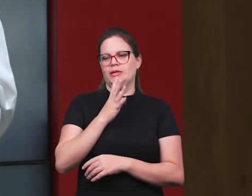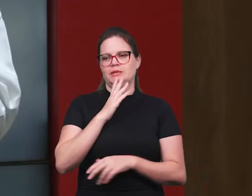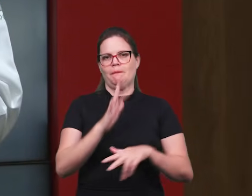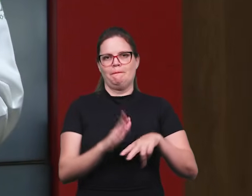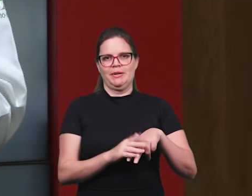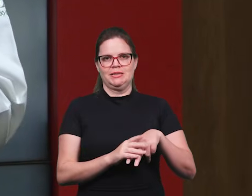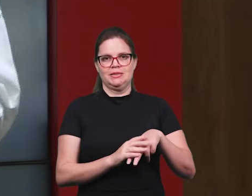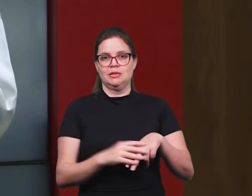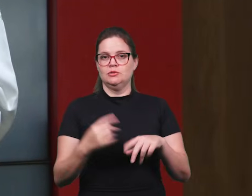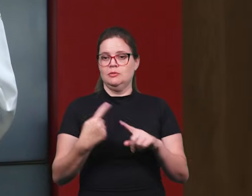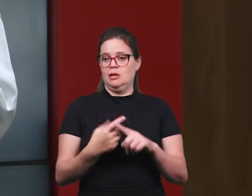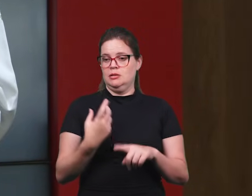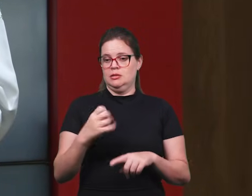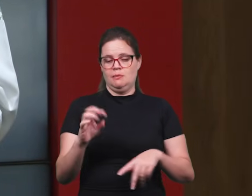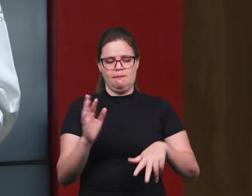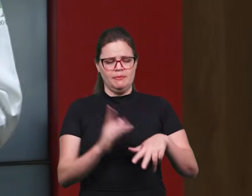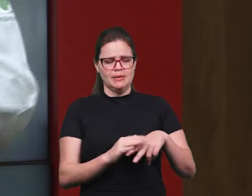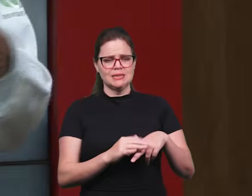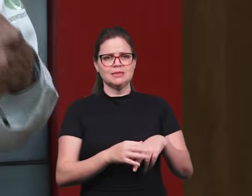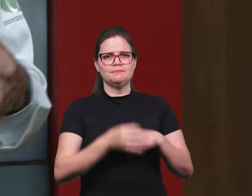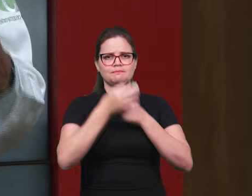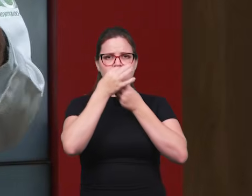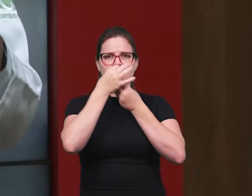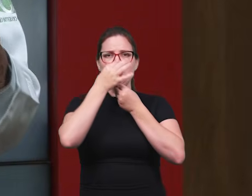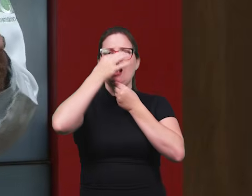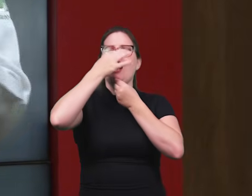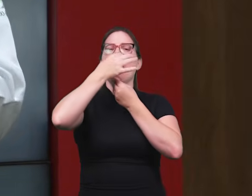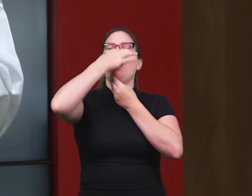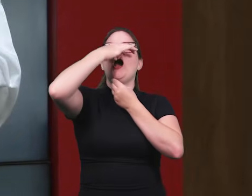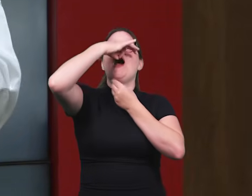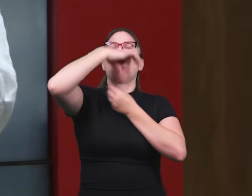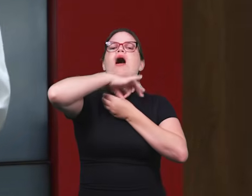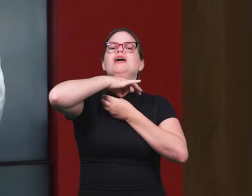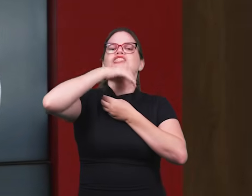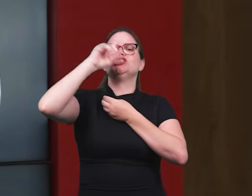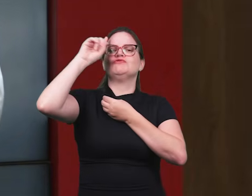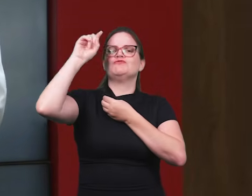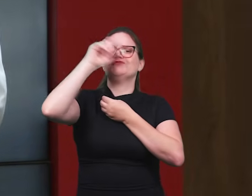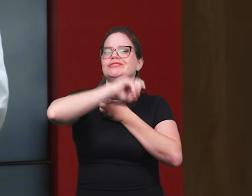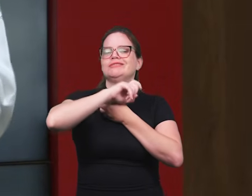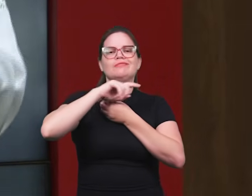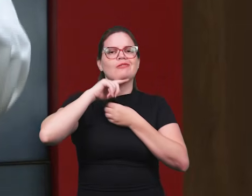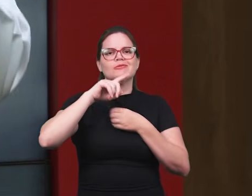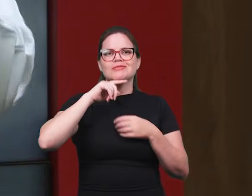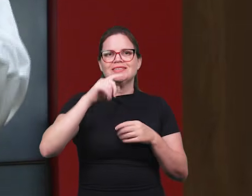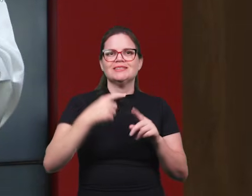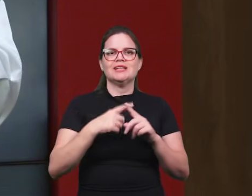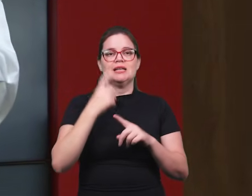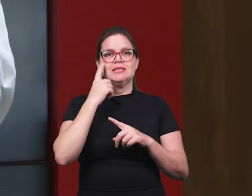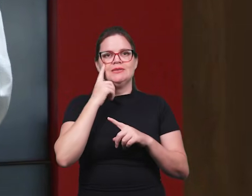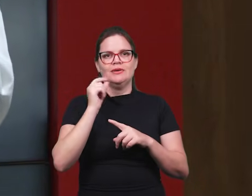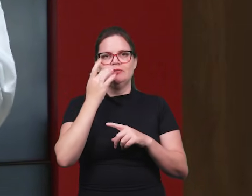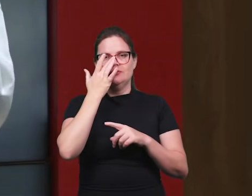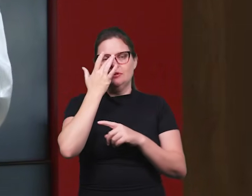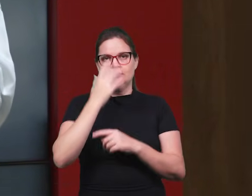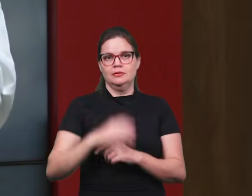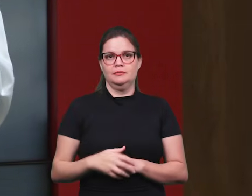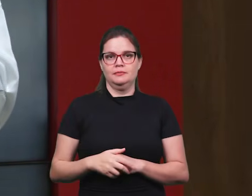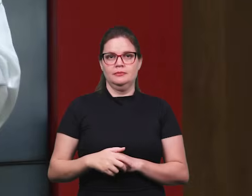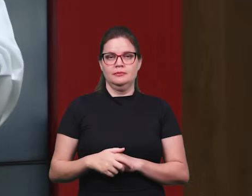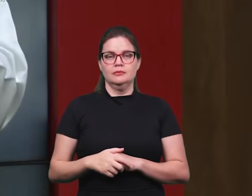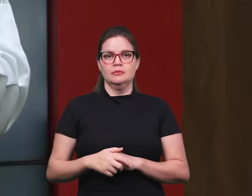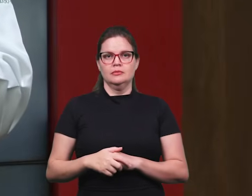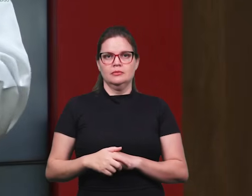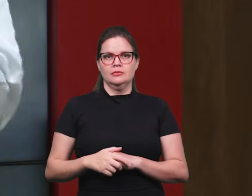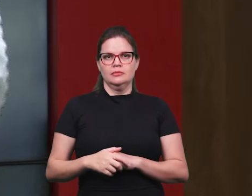de intubação difícil. Você vai lá no pré-operatório, você vai avaliar o paciente de acordo com o índice de Mallampati, que é um índice que